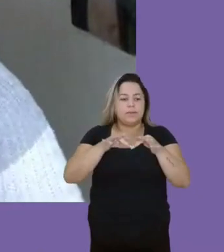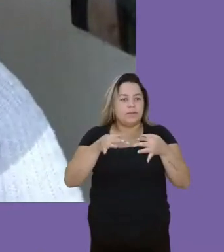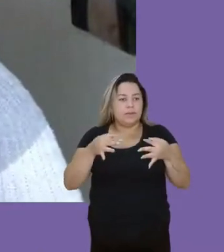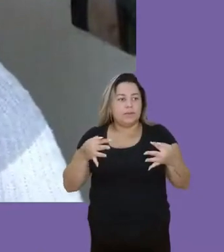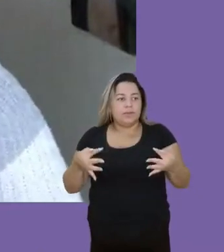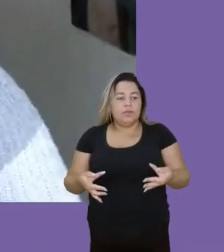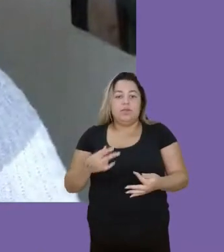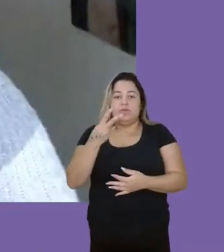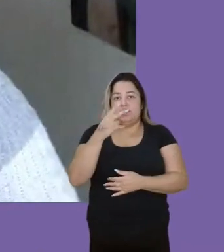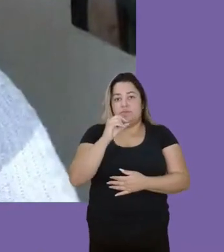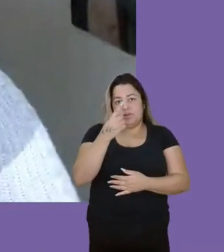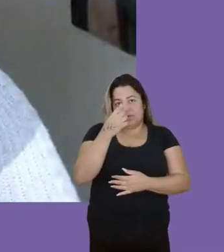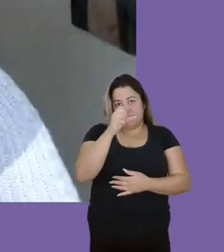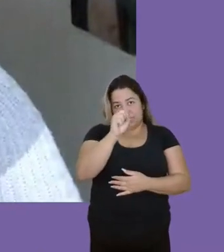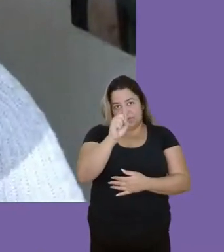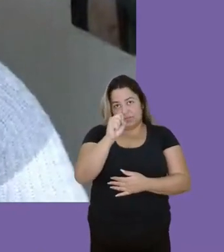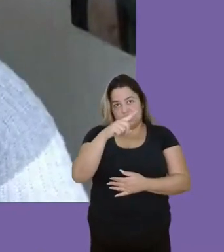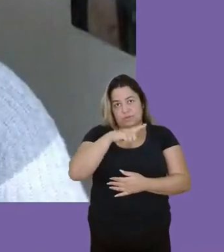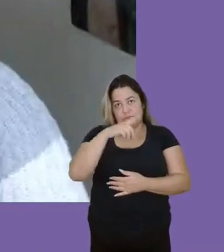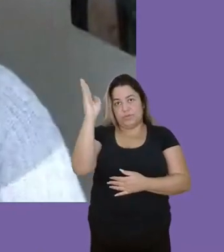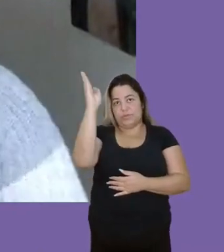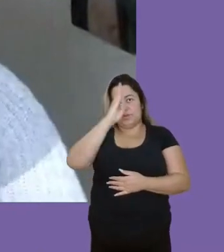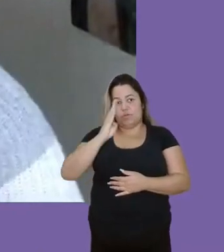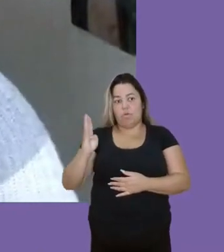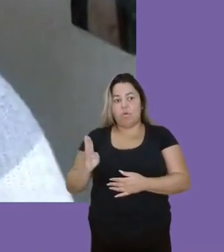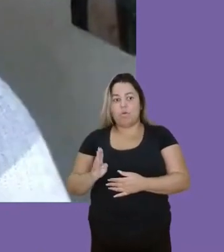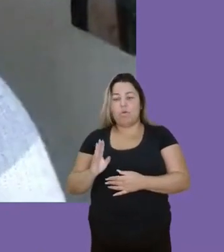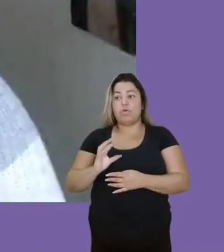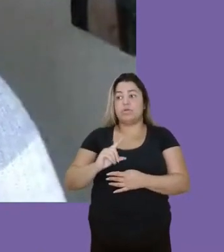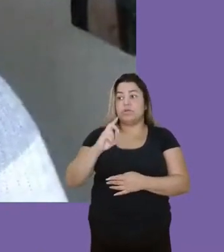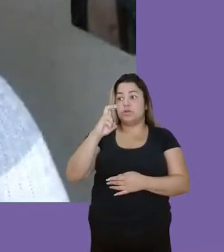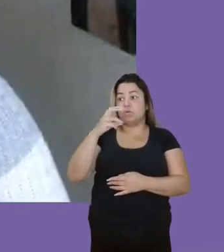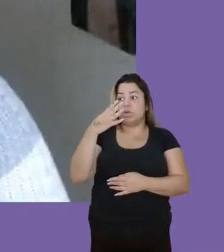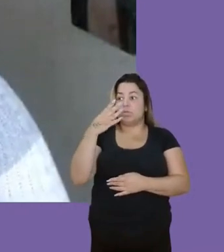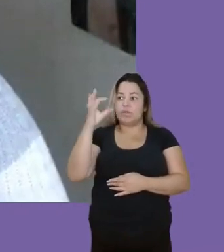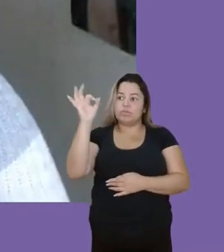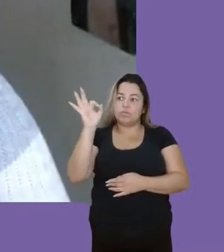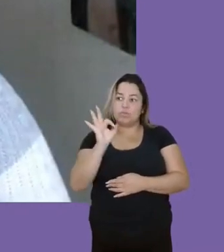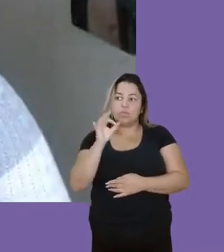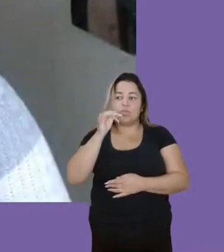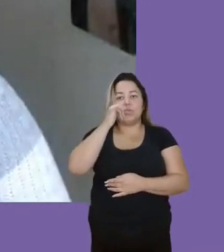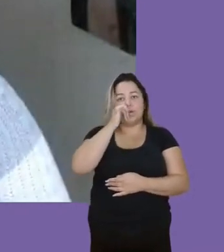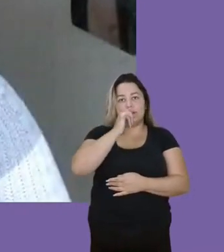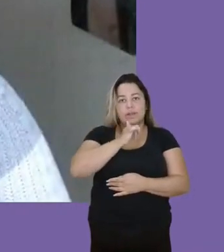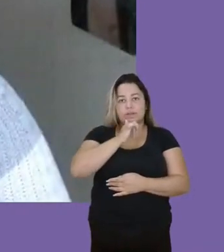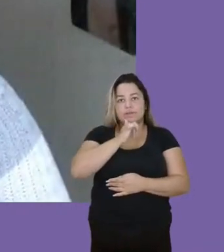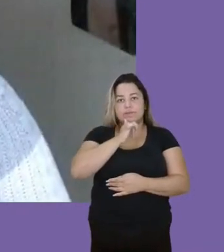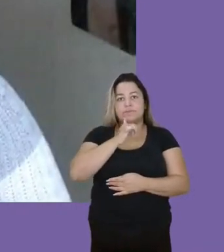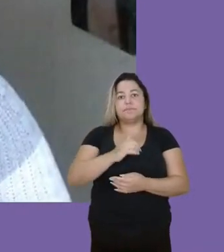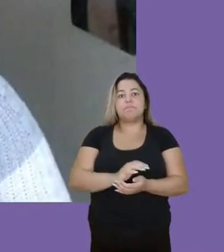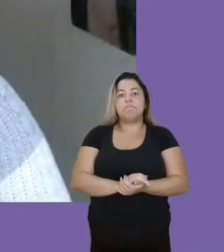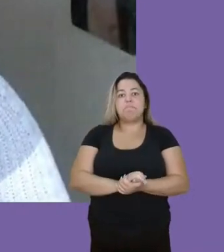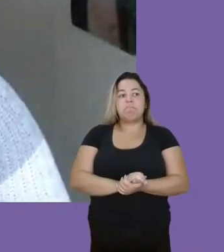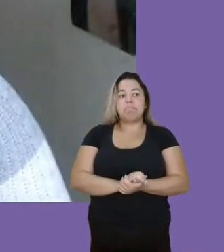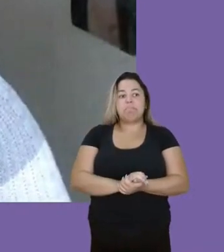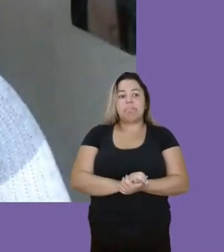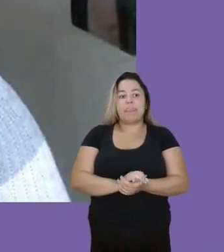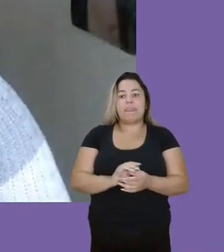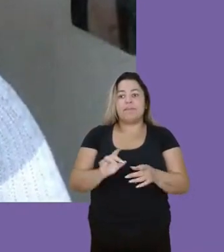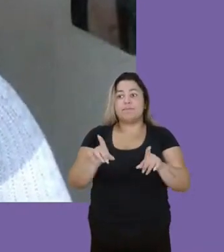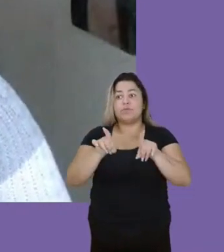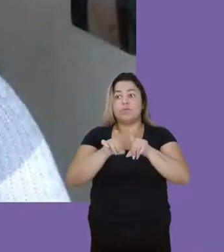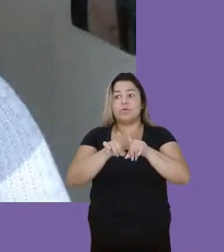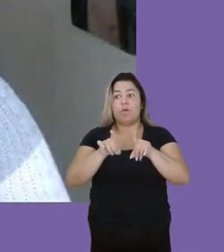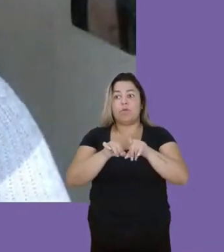Em 2018, nós tivemos no Brasil um crescimento de 54% do número de mulheres no Parlamento brasileiro,